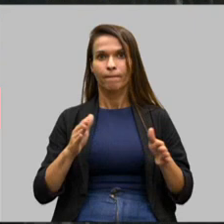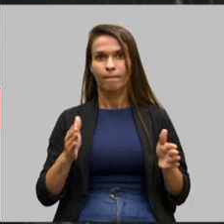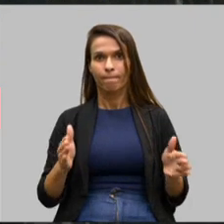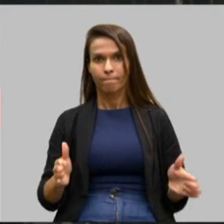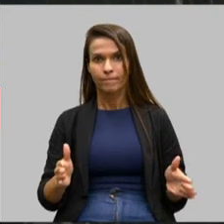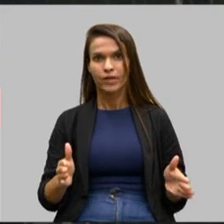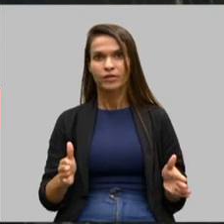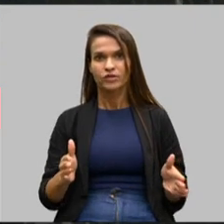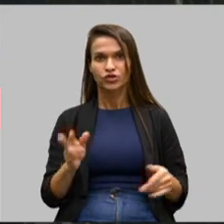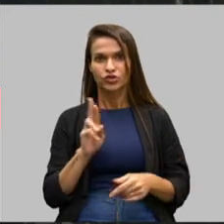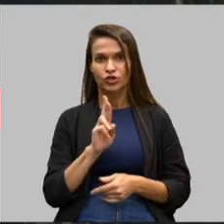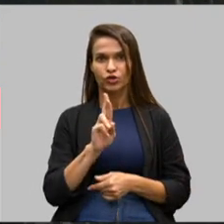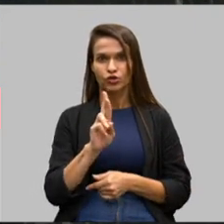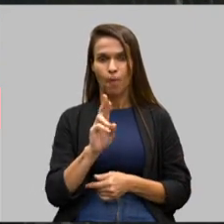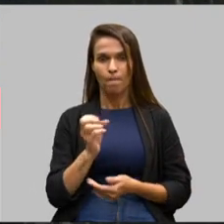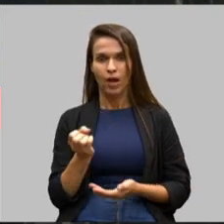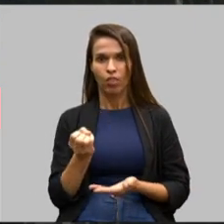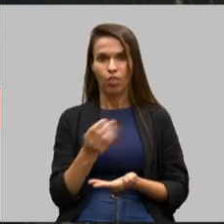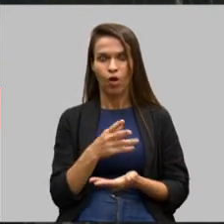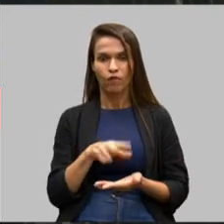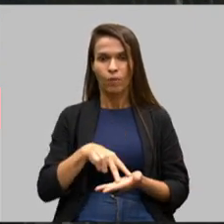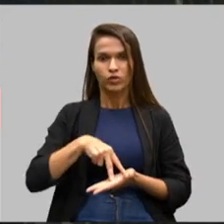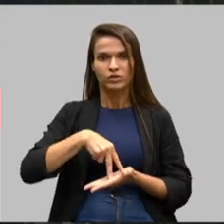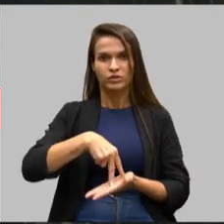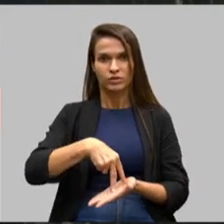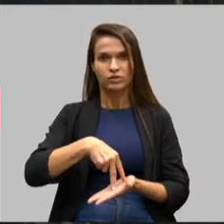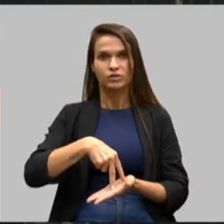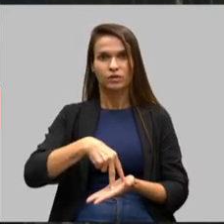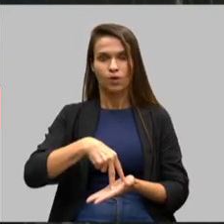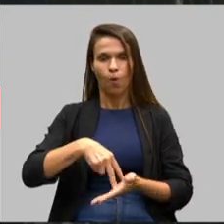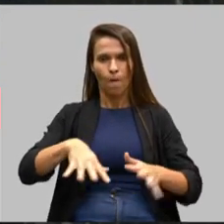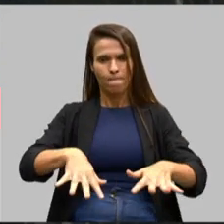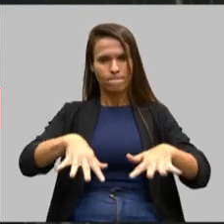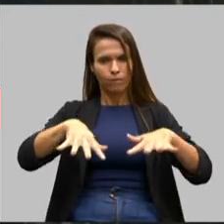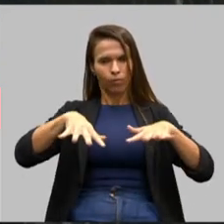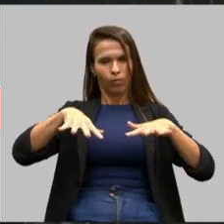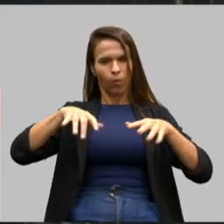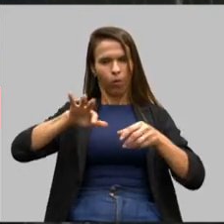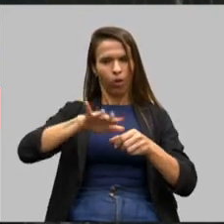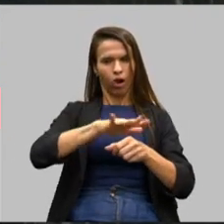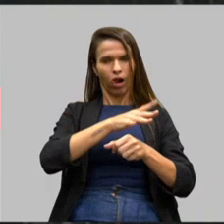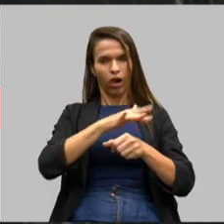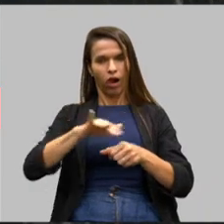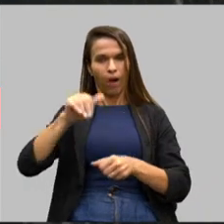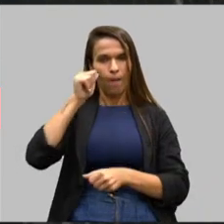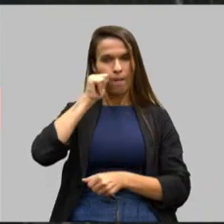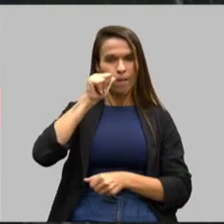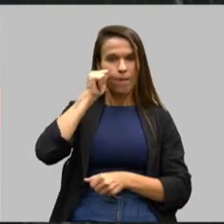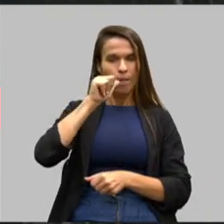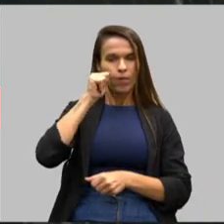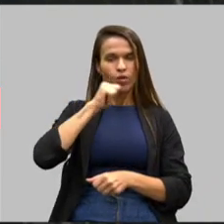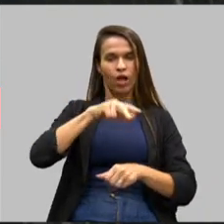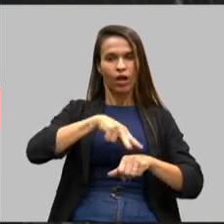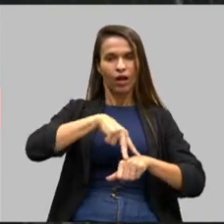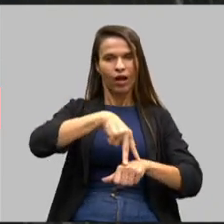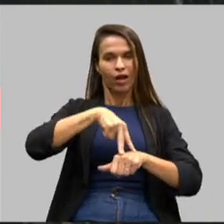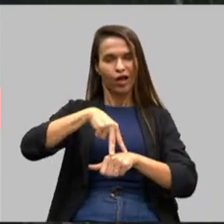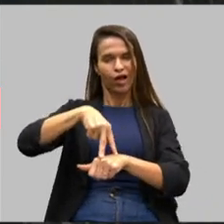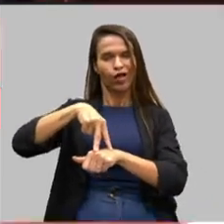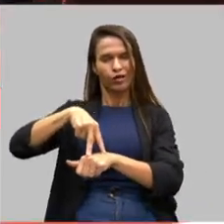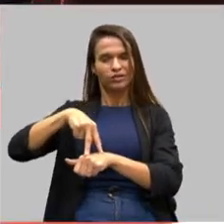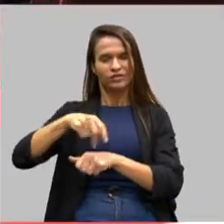nova oposição, um plenário que é repleto de mulheres, um plenário que é repleto de novos